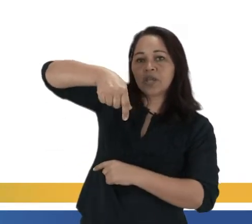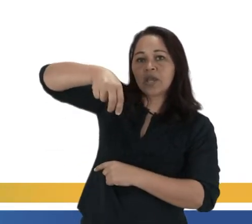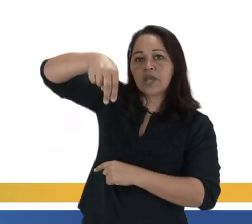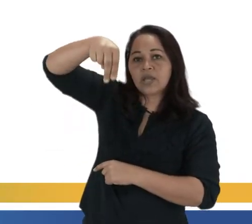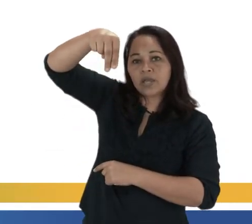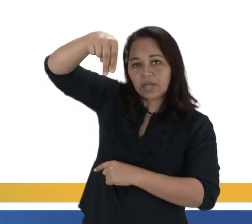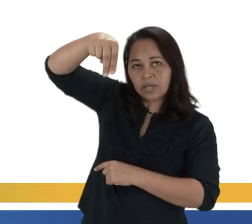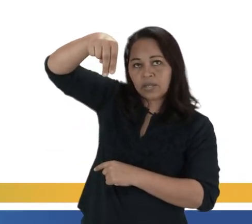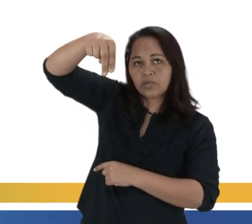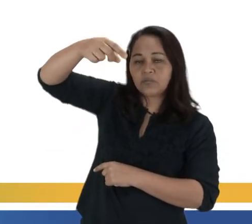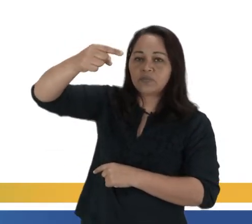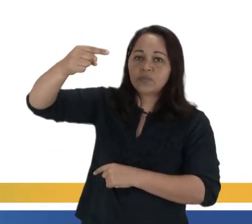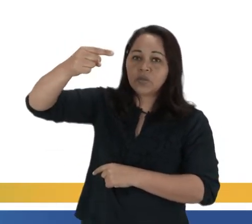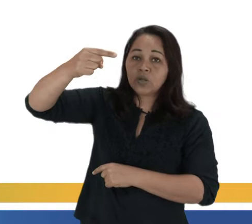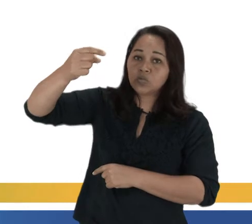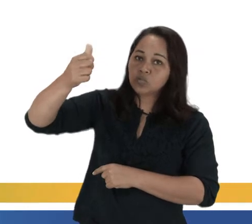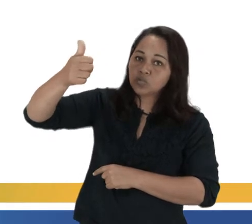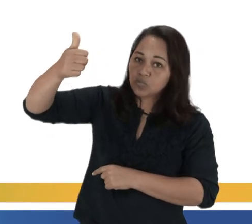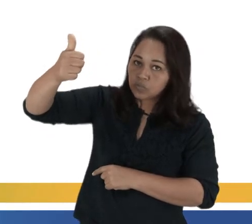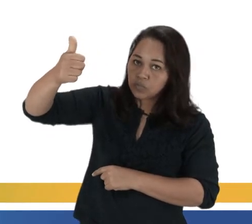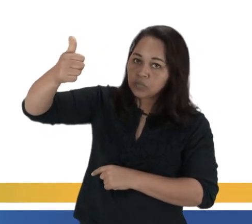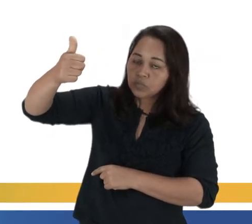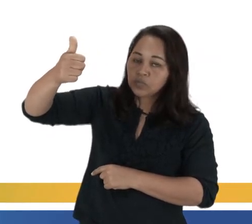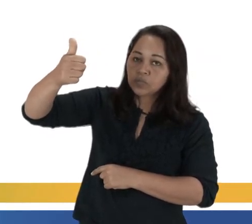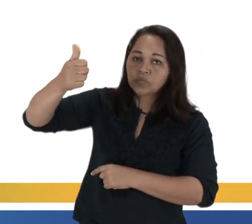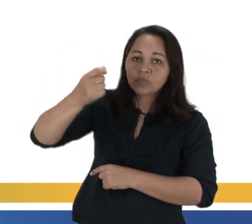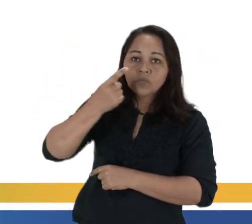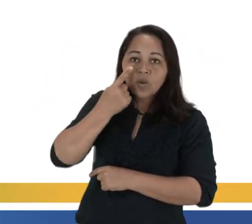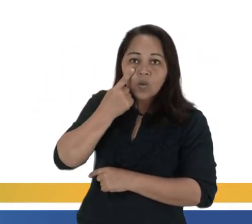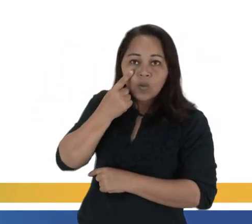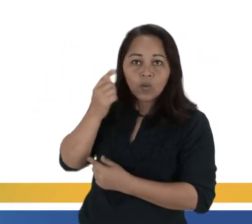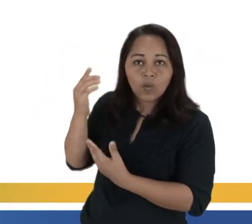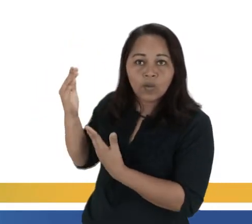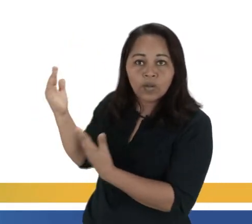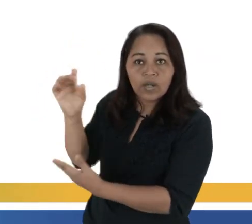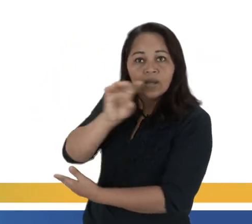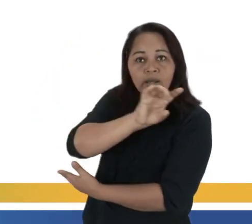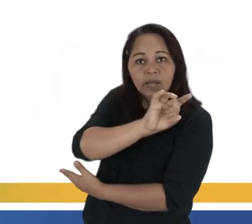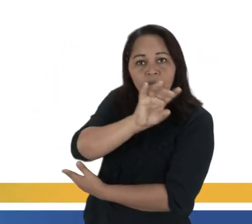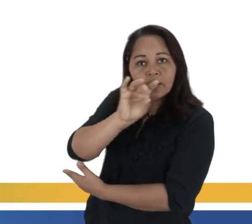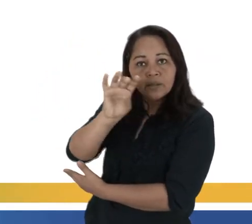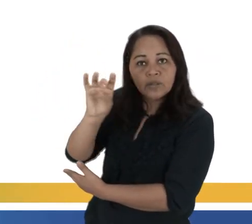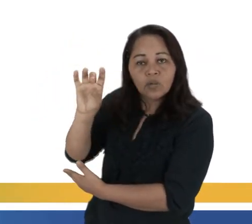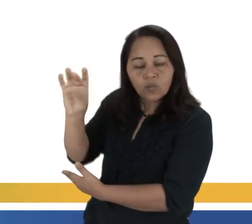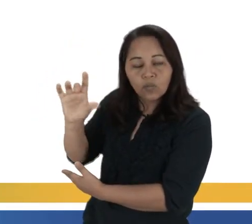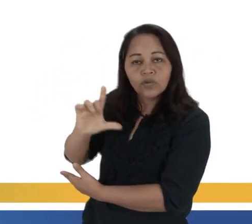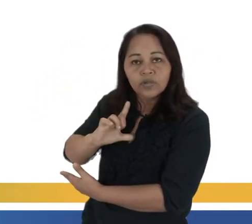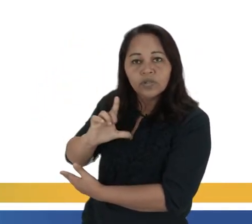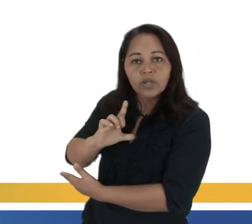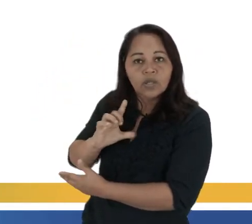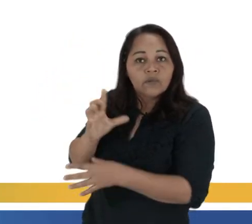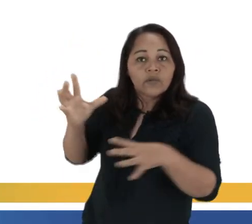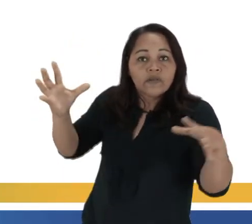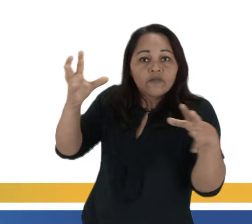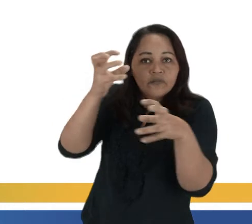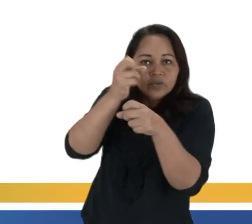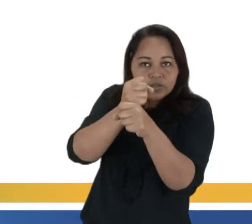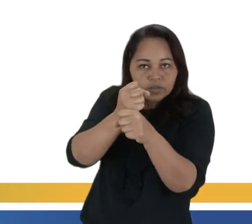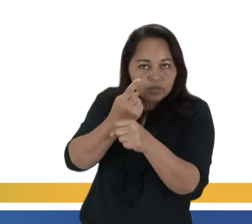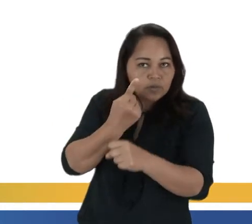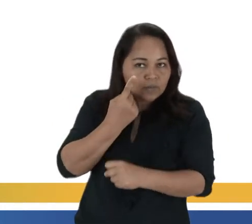Q elevado a n menos 1. Cada elemento que compõe essa fórmula, ele tem uma